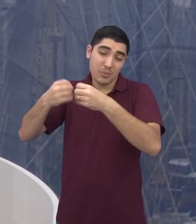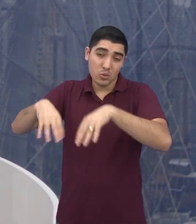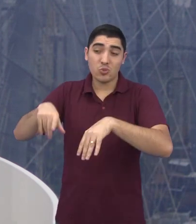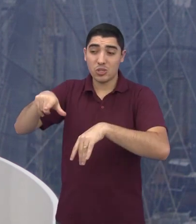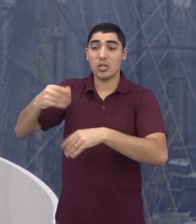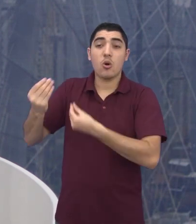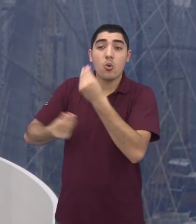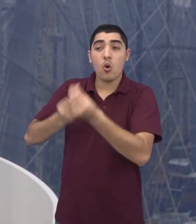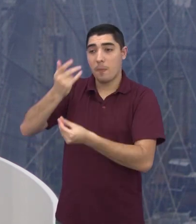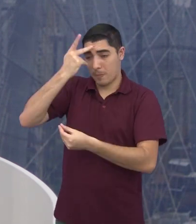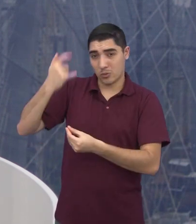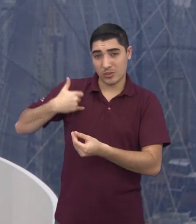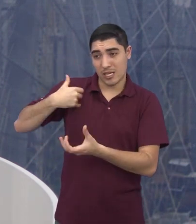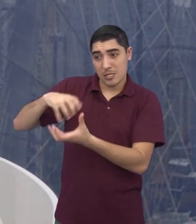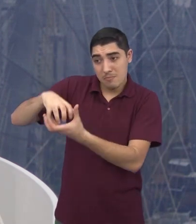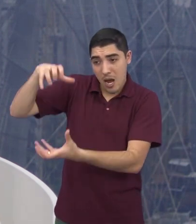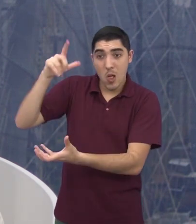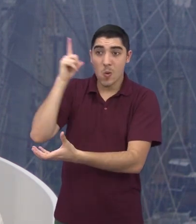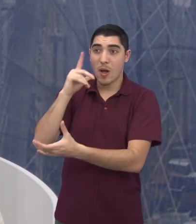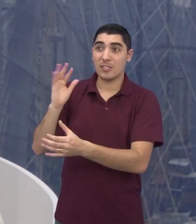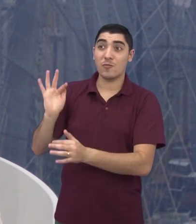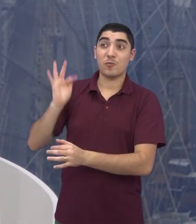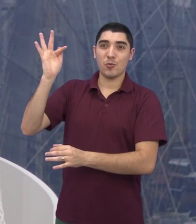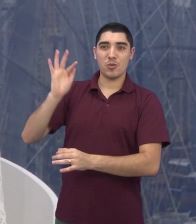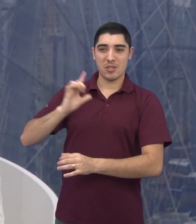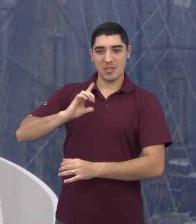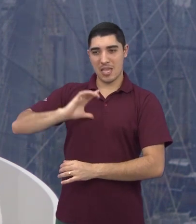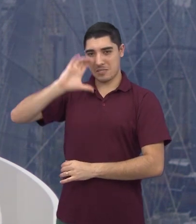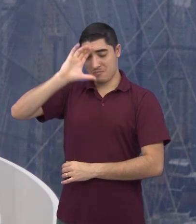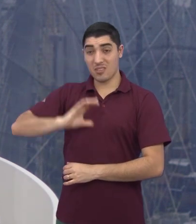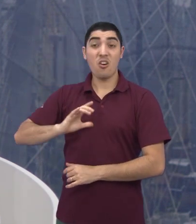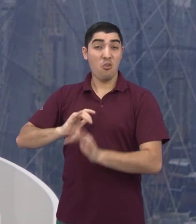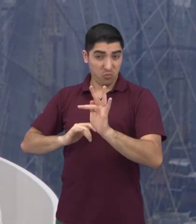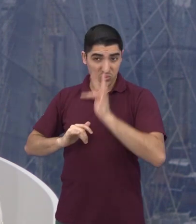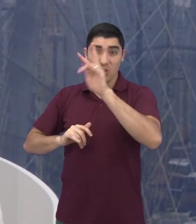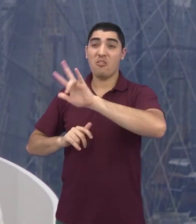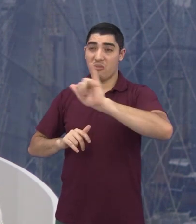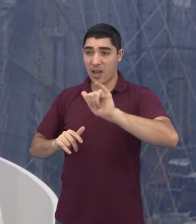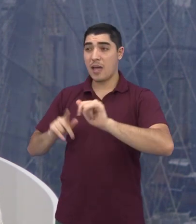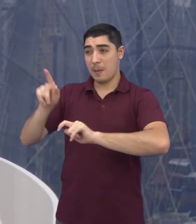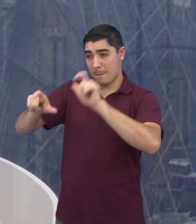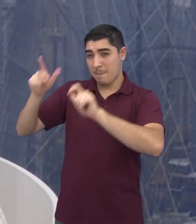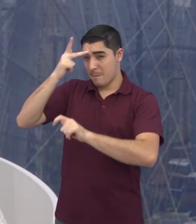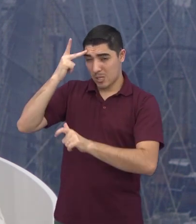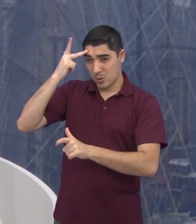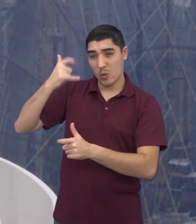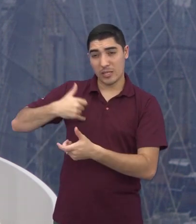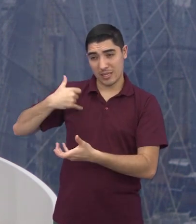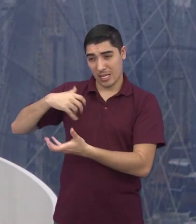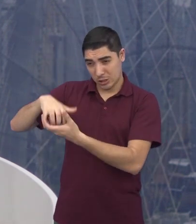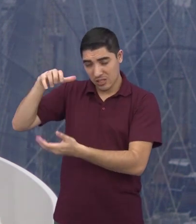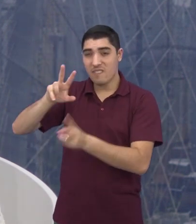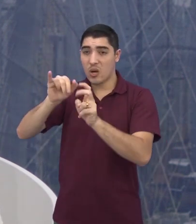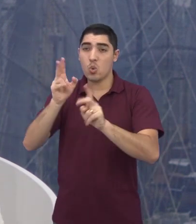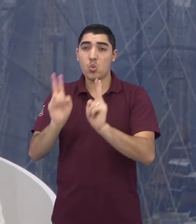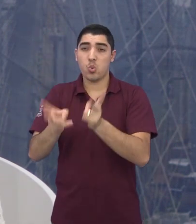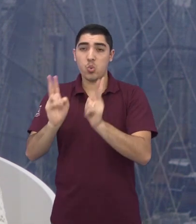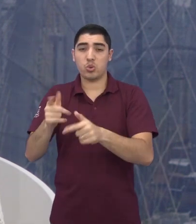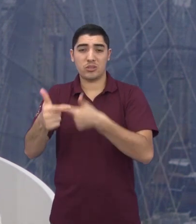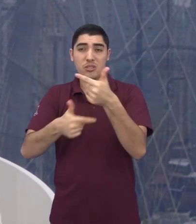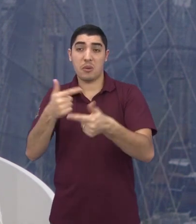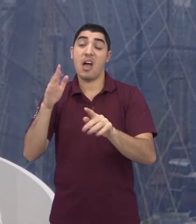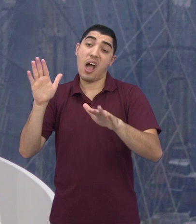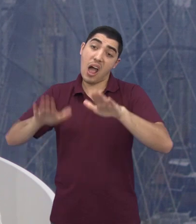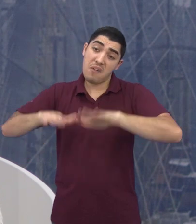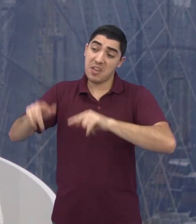dignidade ou não. Nós teremos idosos e idosas no mercado de trabalho, né, por vários motivos, pelo